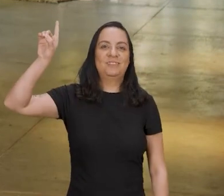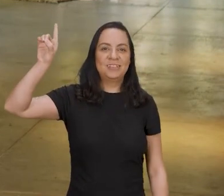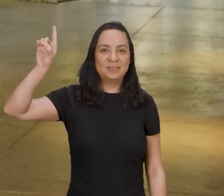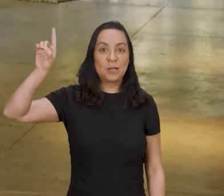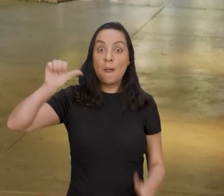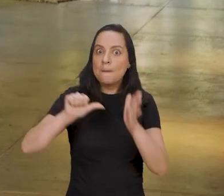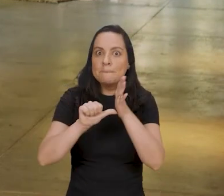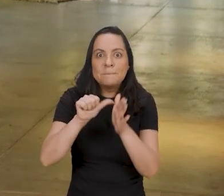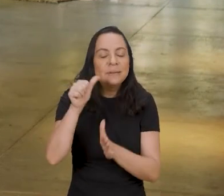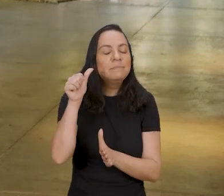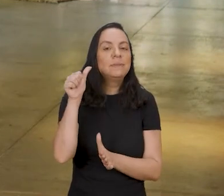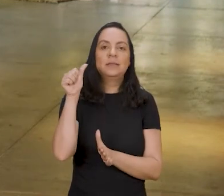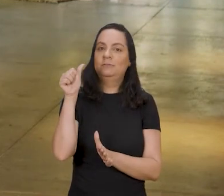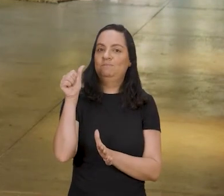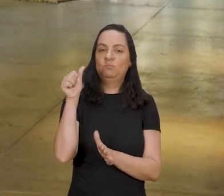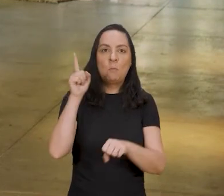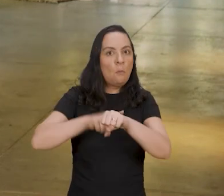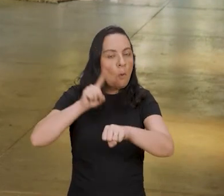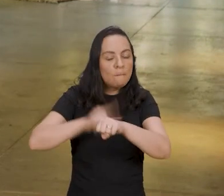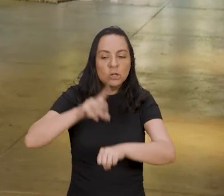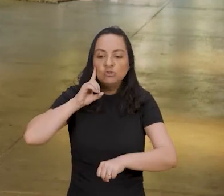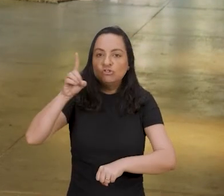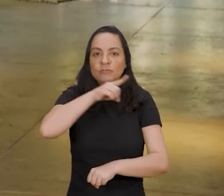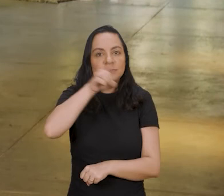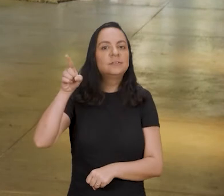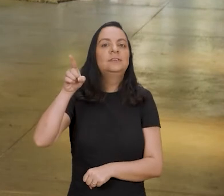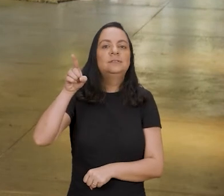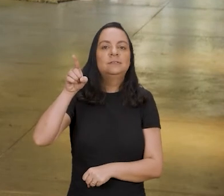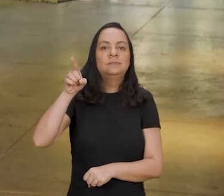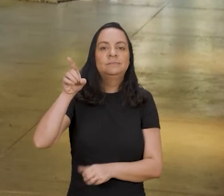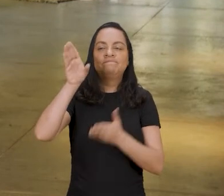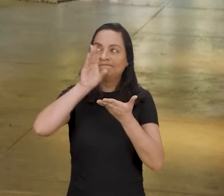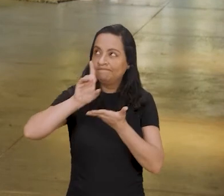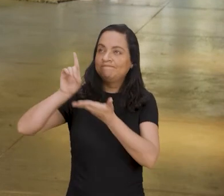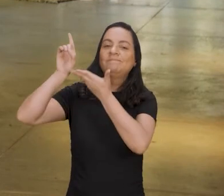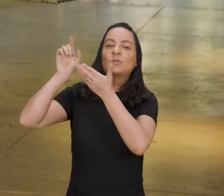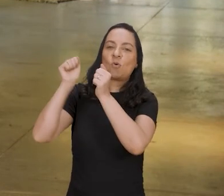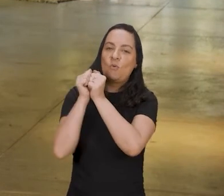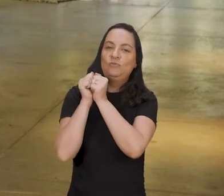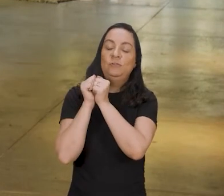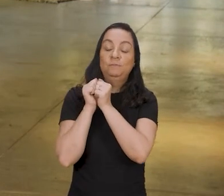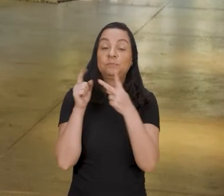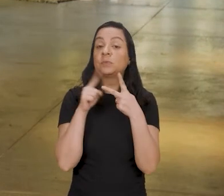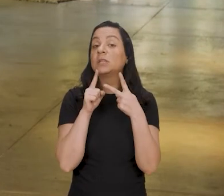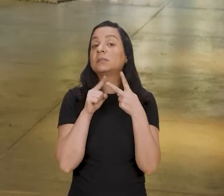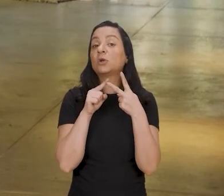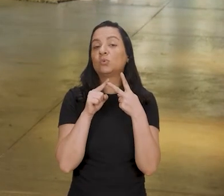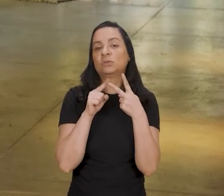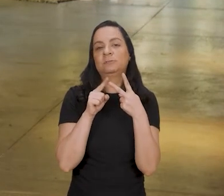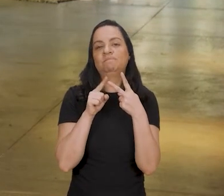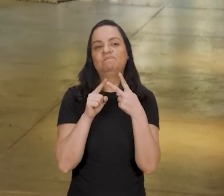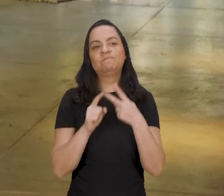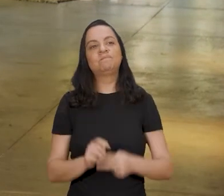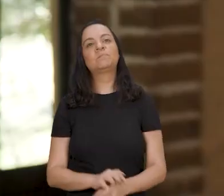que o primeiro momento do dia de vocês seja com Deus. Segunda questão, ou melhor,